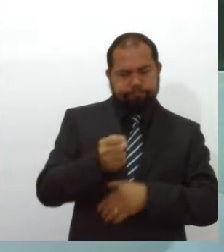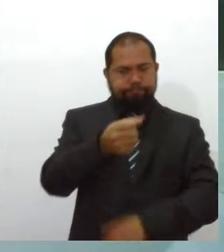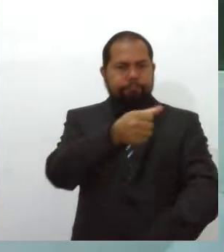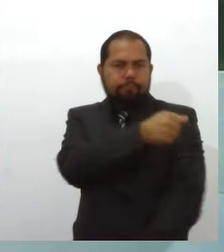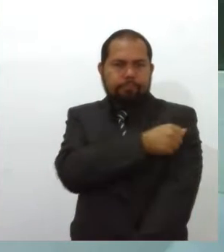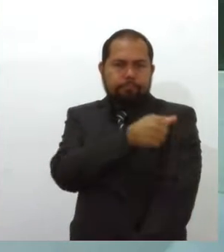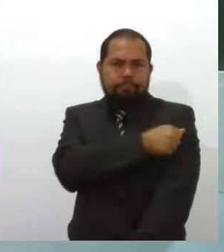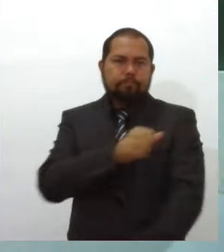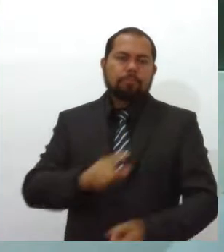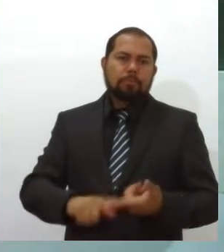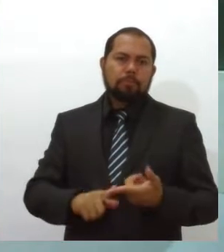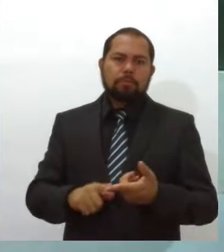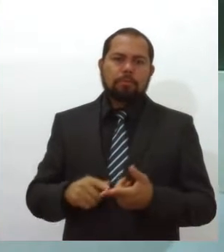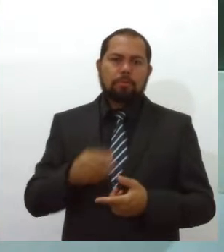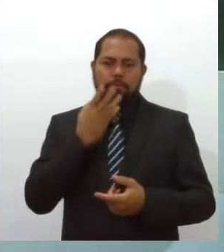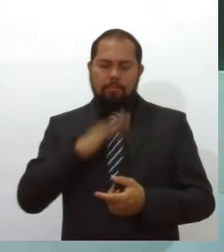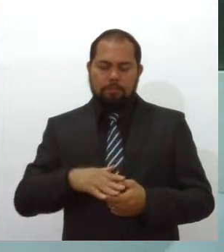em dia.